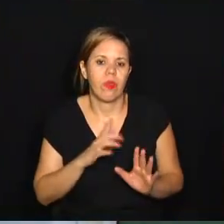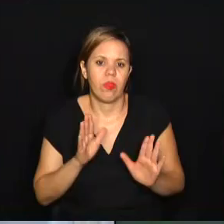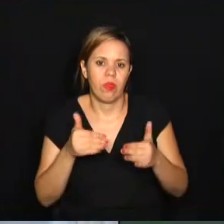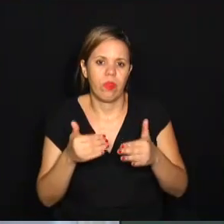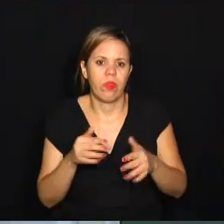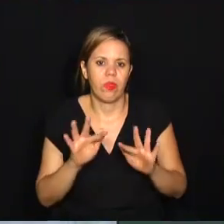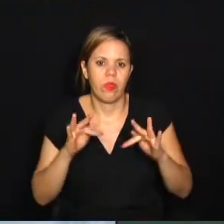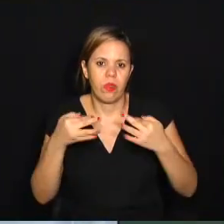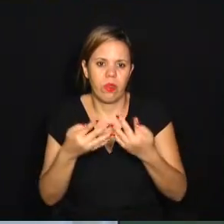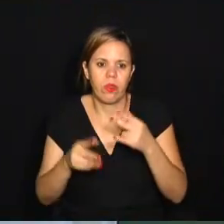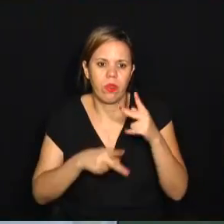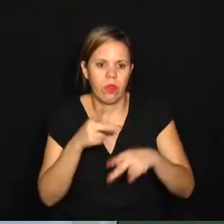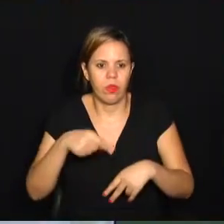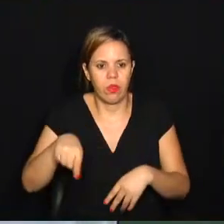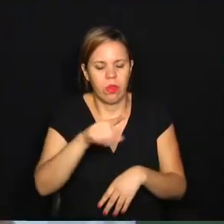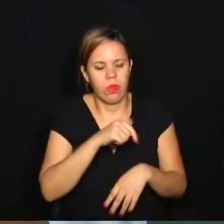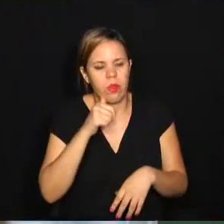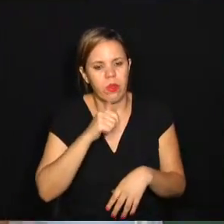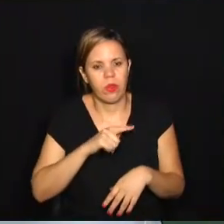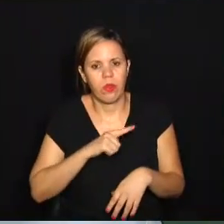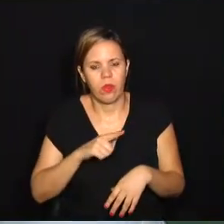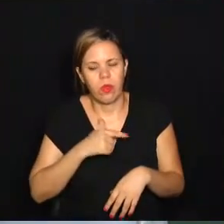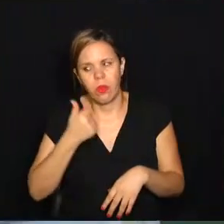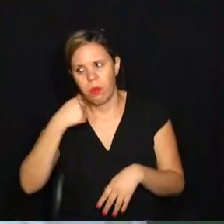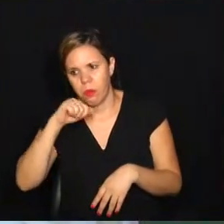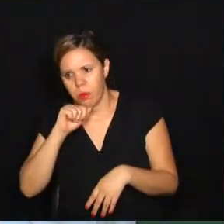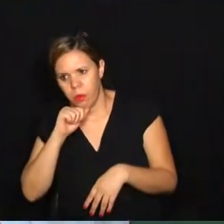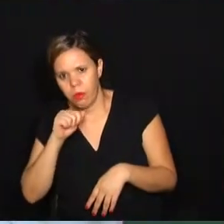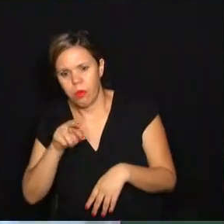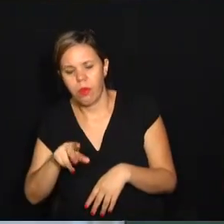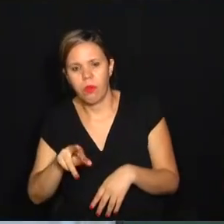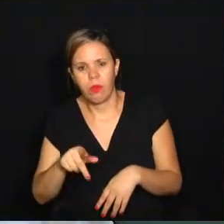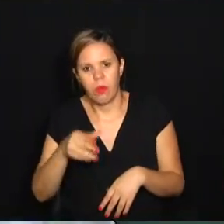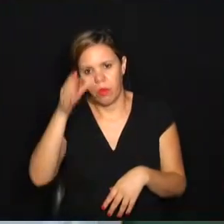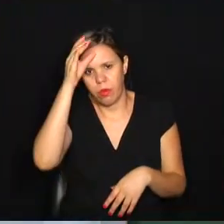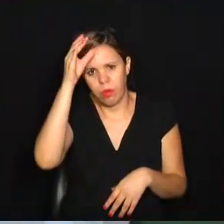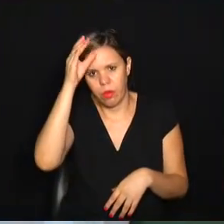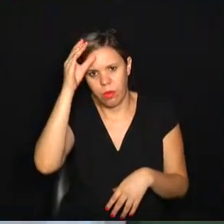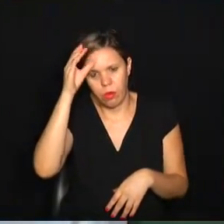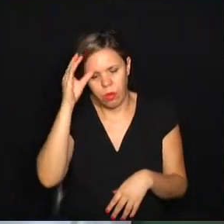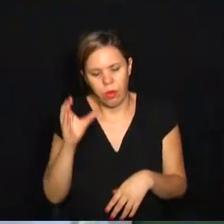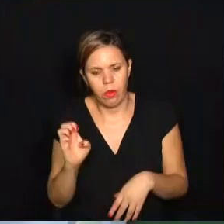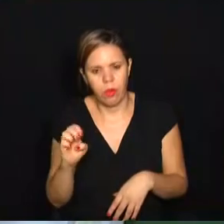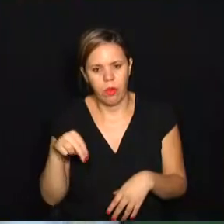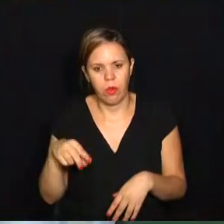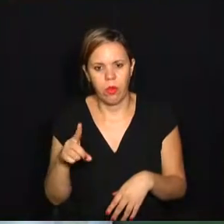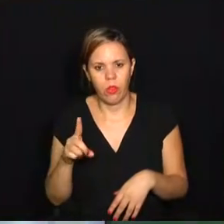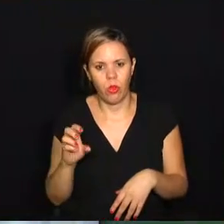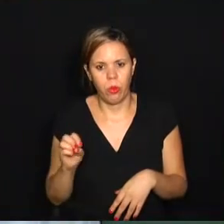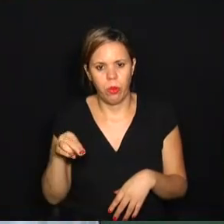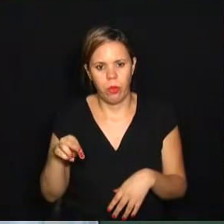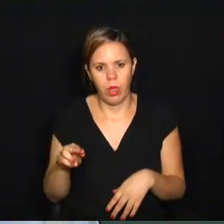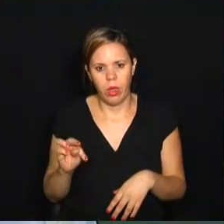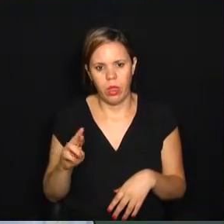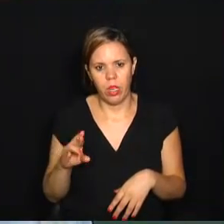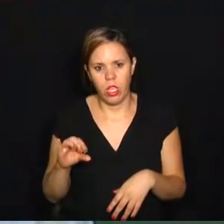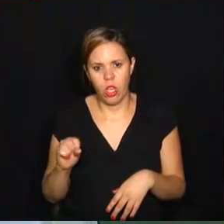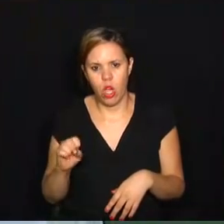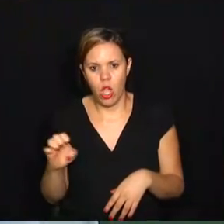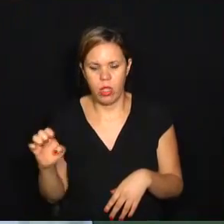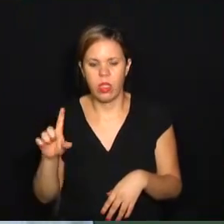tendência familiar. Então, para aquelas pacientes que têm mães, irmãs, tias com endometriose e que também sentem os